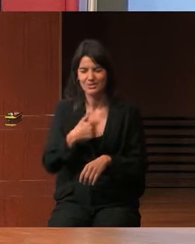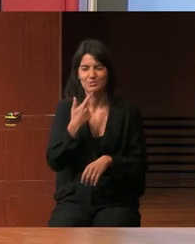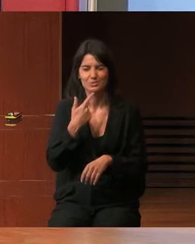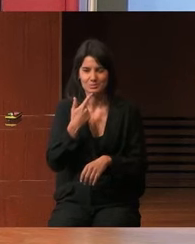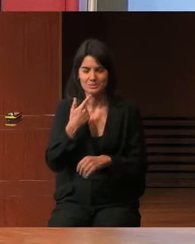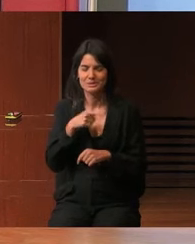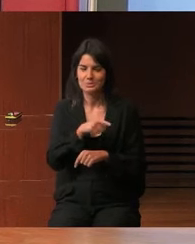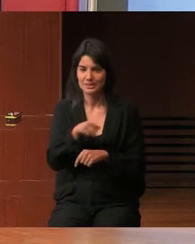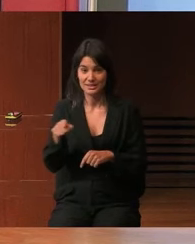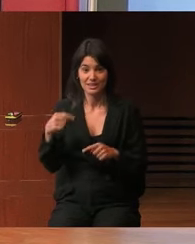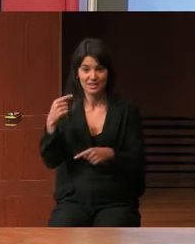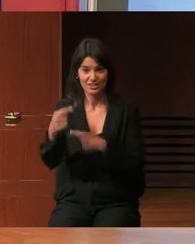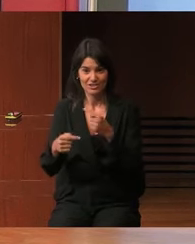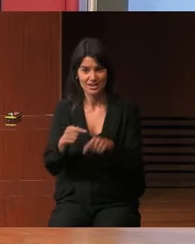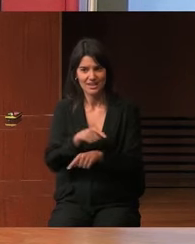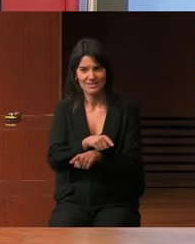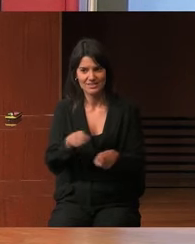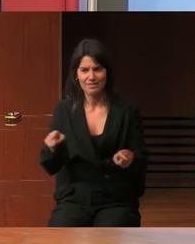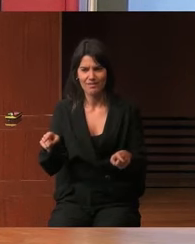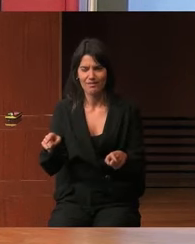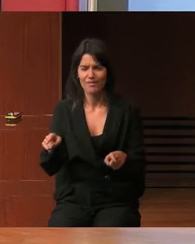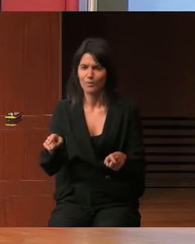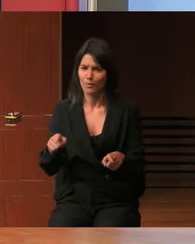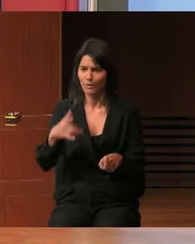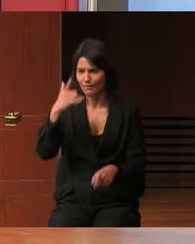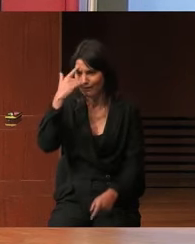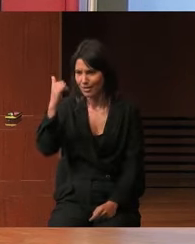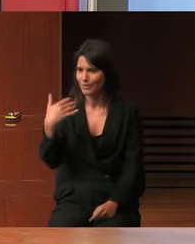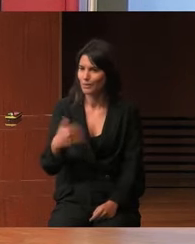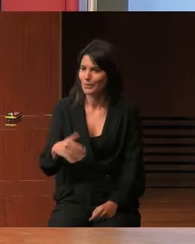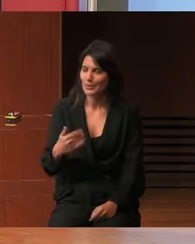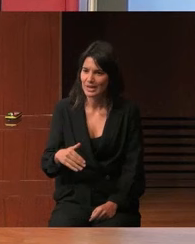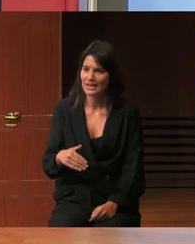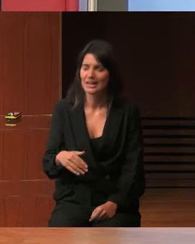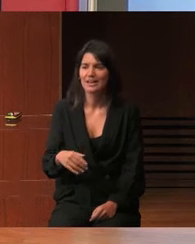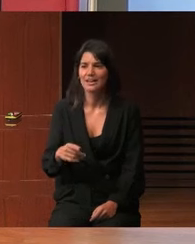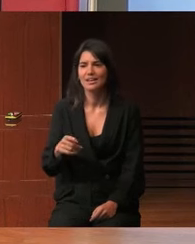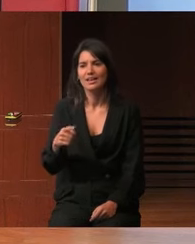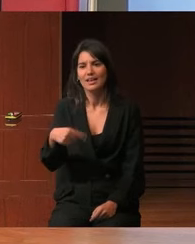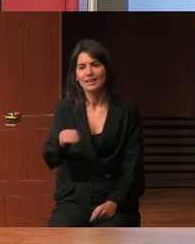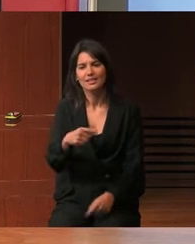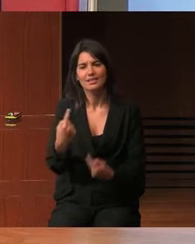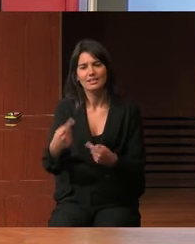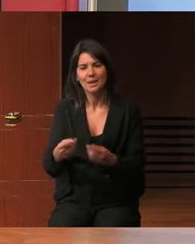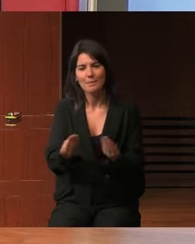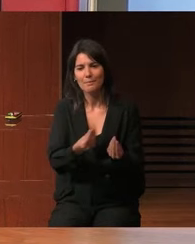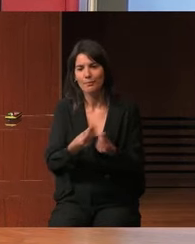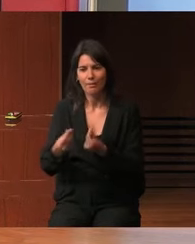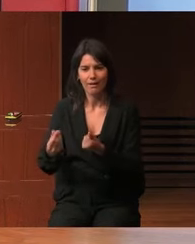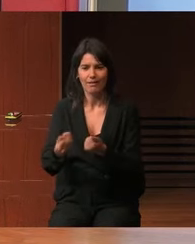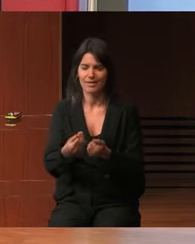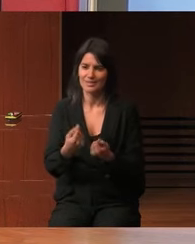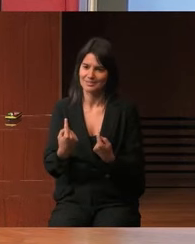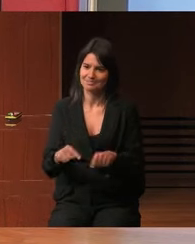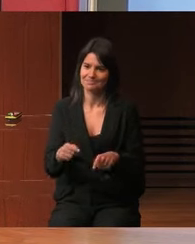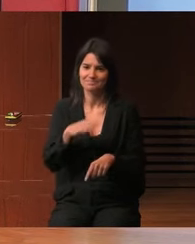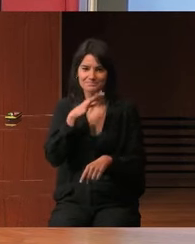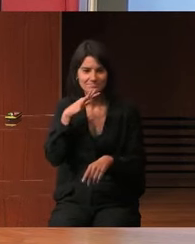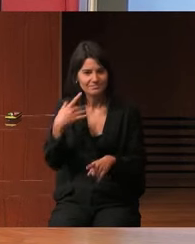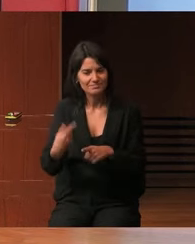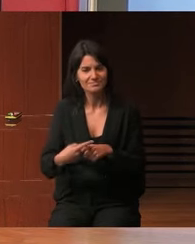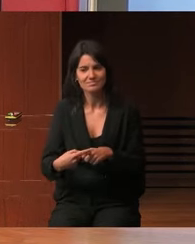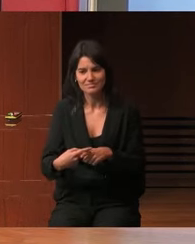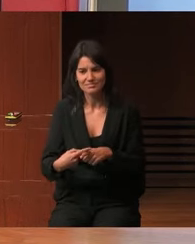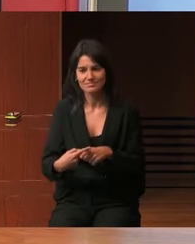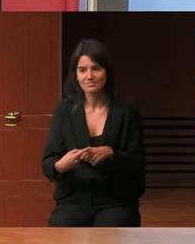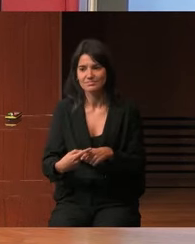uma geração altamente criativa e que eles têm maneiras imensamente interessantes de